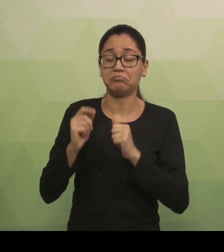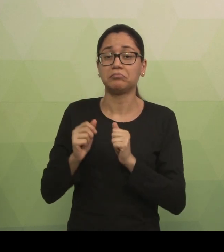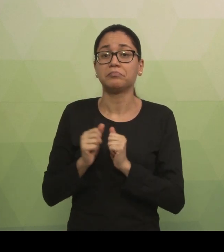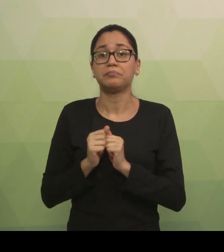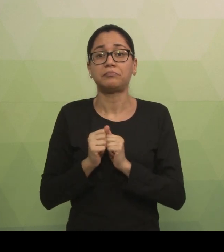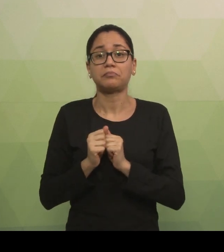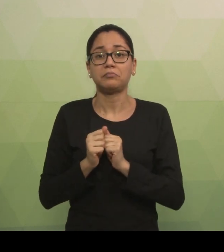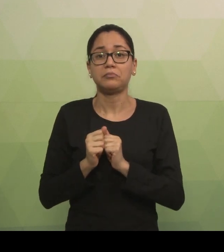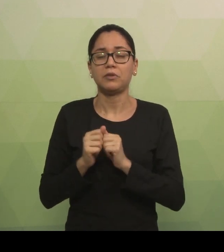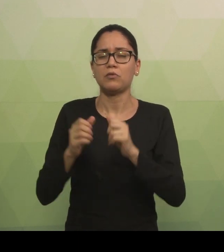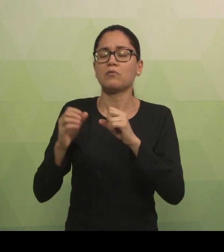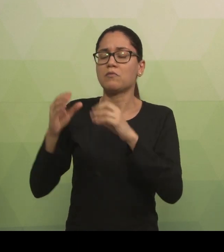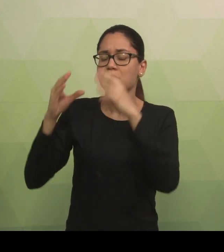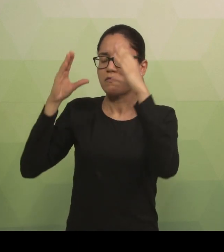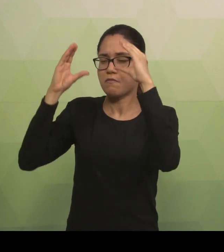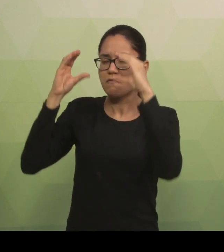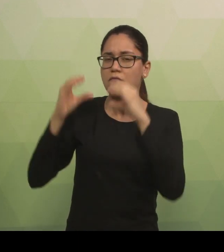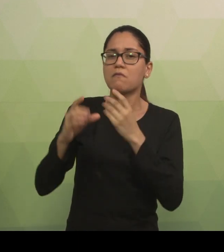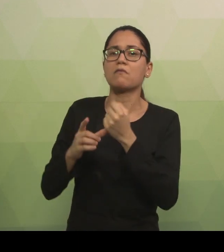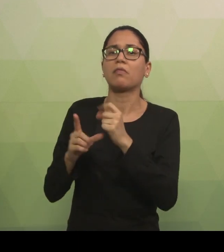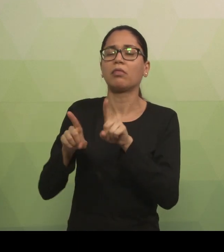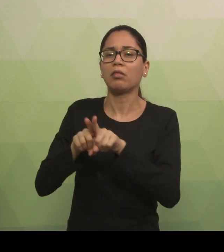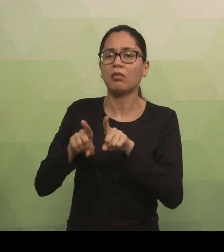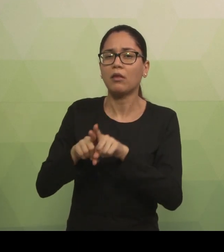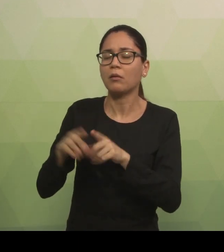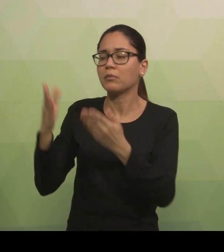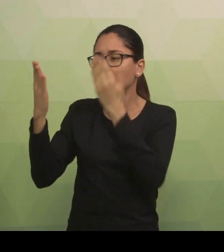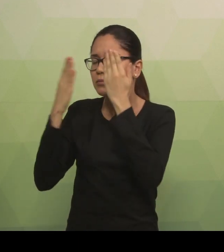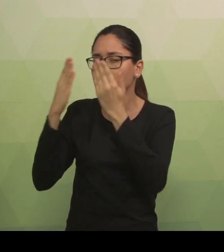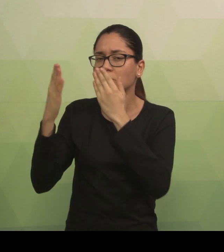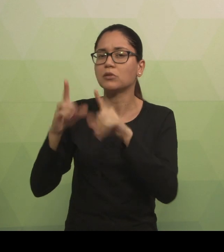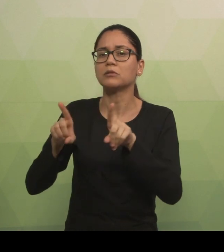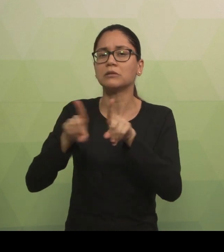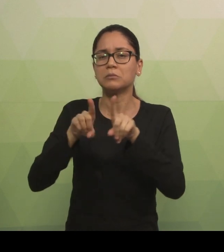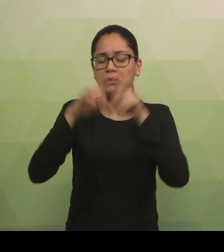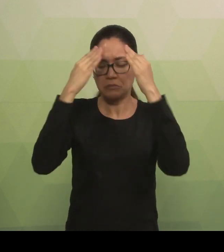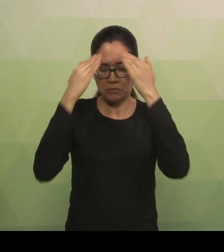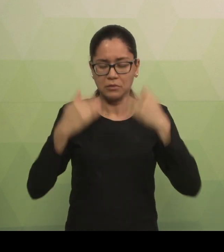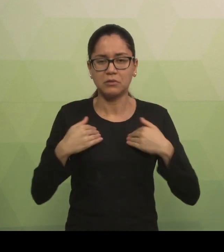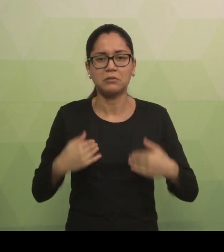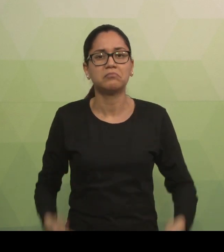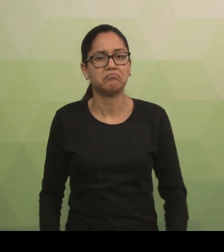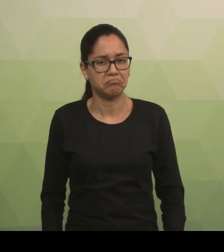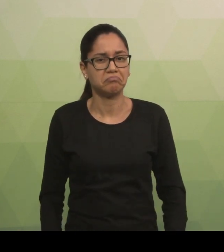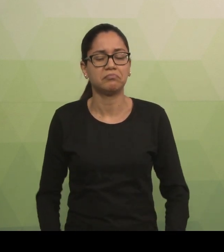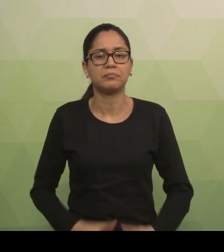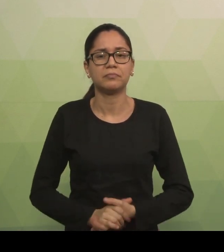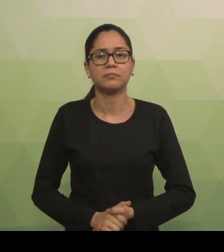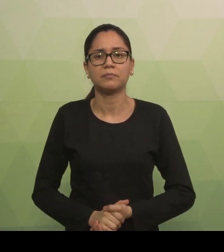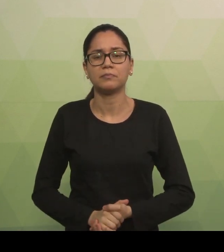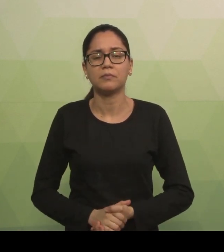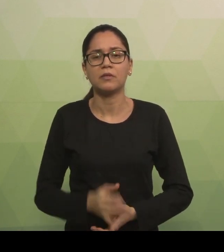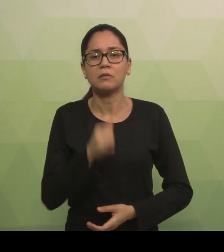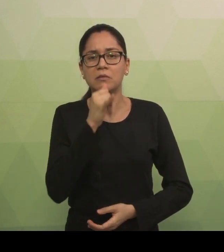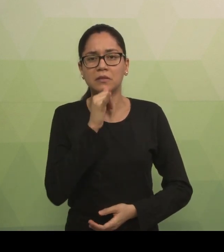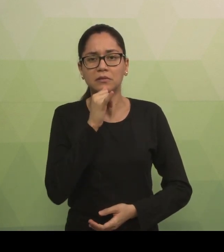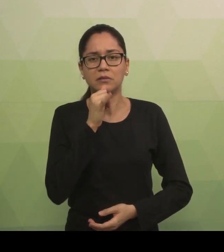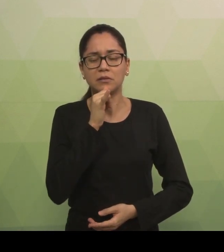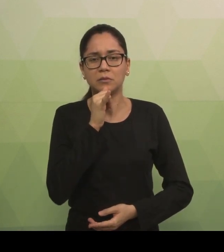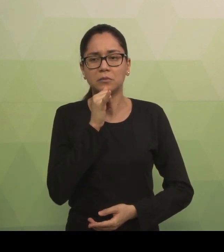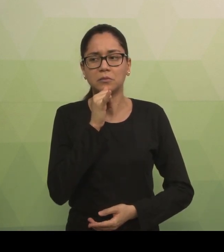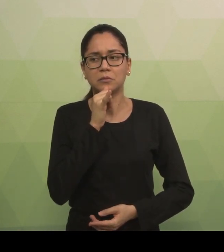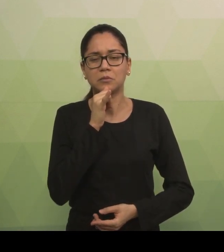Para que uma pessoa possa utilizá-lo adequadamente, sem prejudicar o seu corpo, é fundamental observar algumas regras